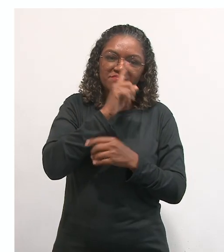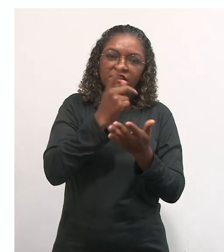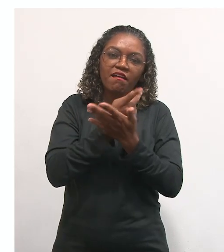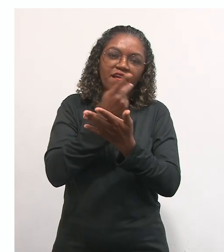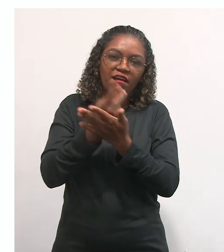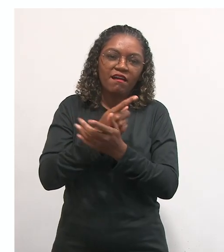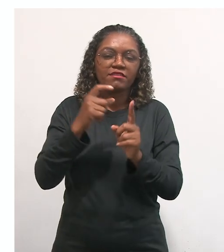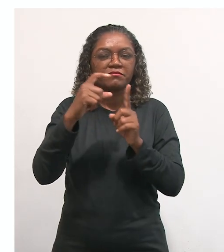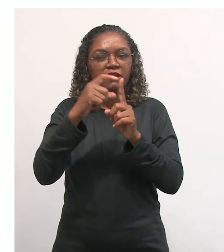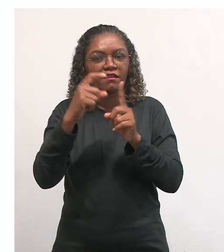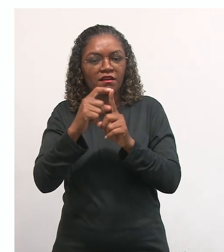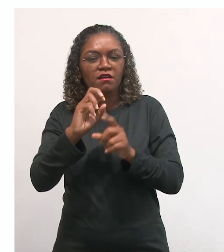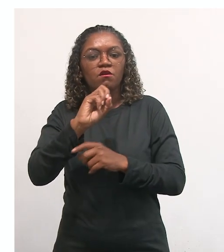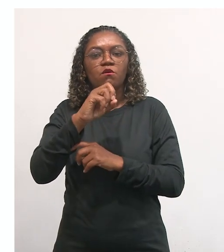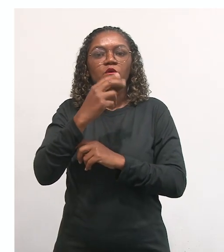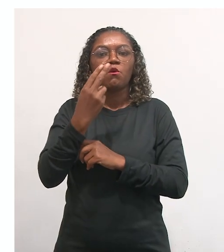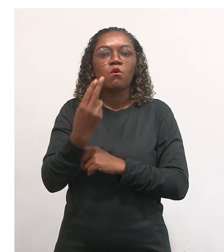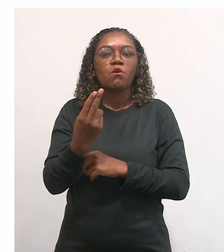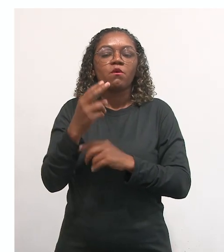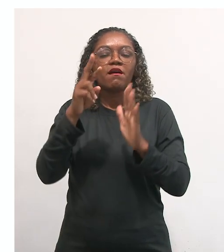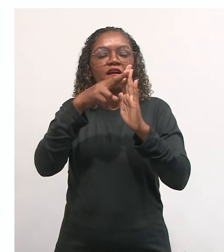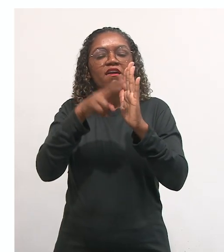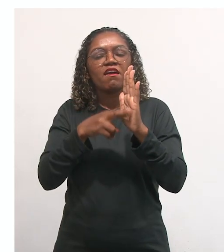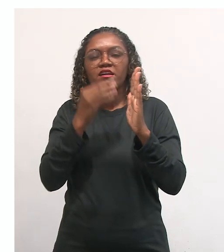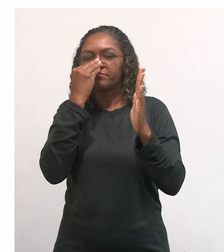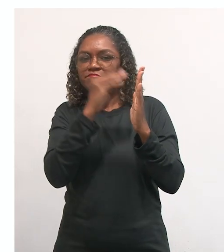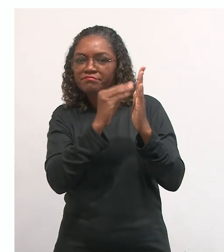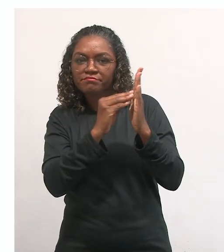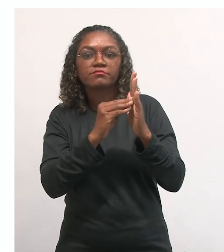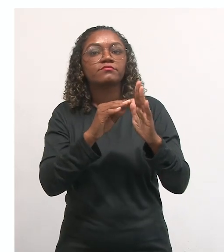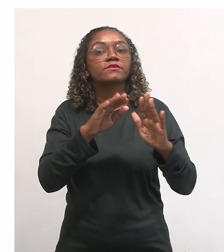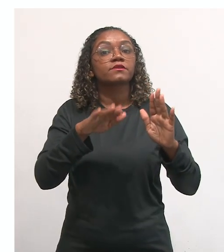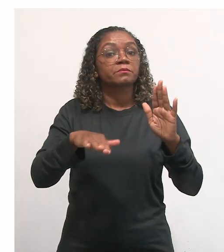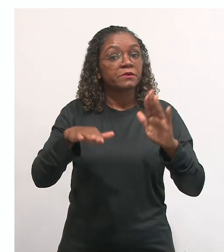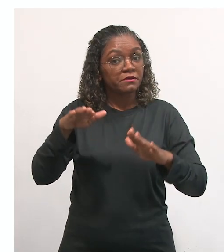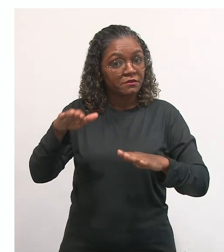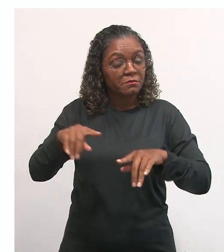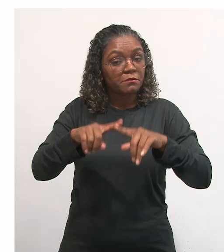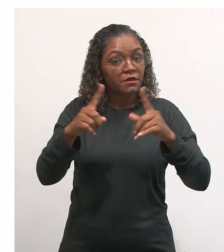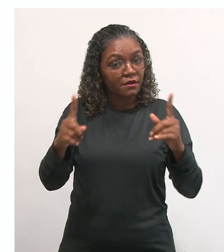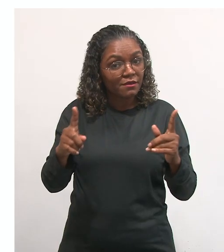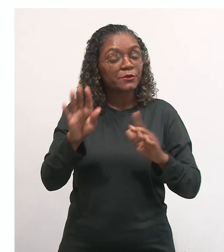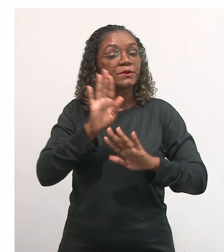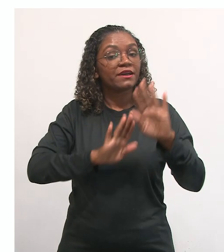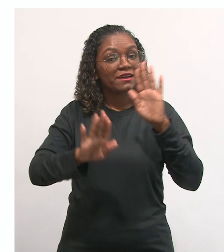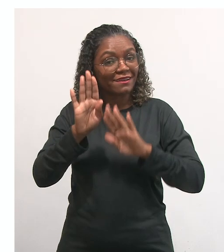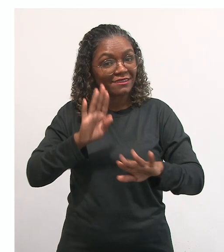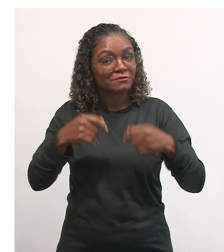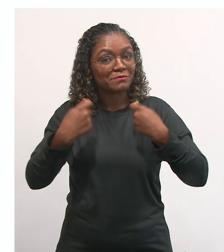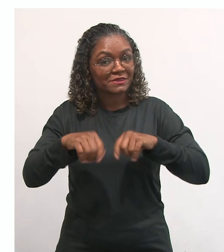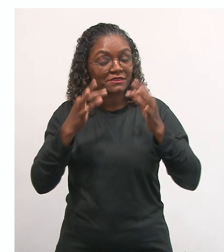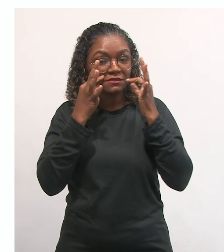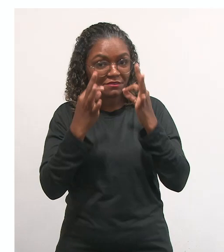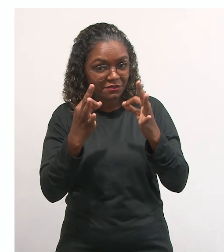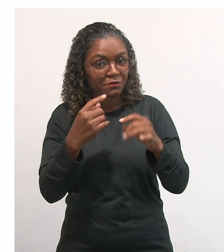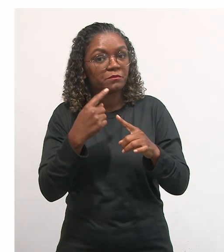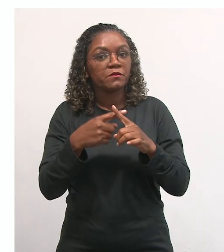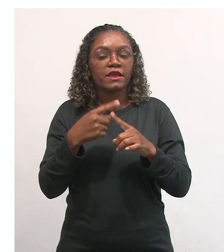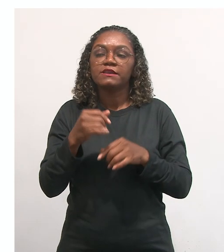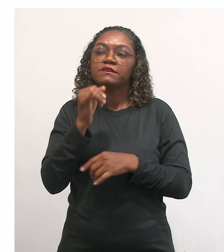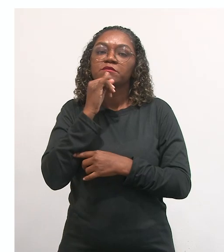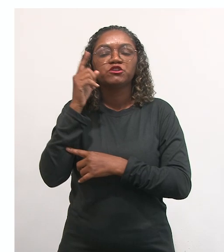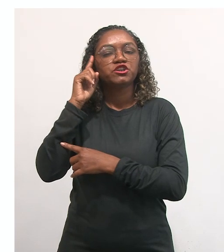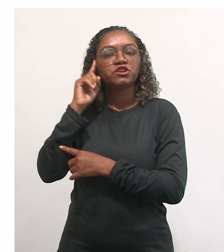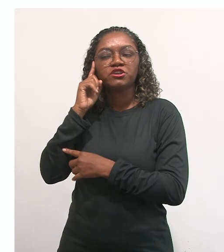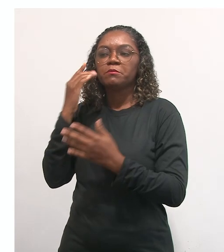evitados em parte ou em todo né então a gente tem que ter muito cuidado porque no dia a dia é uma situação